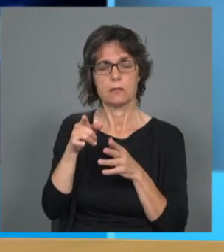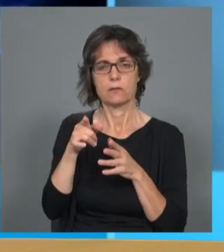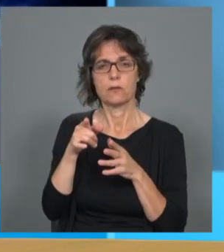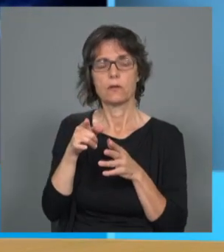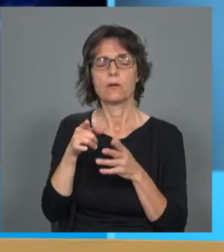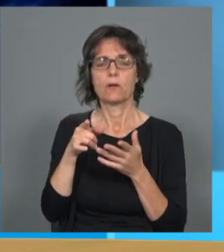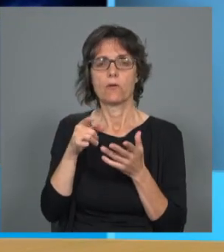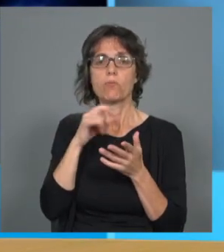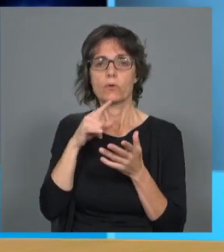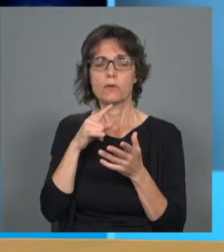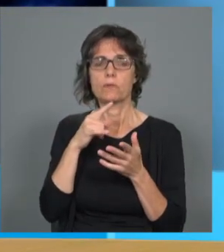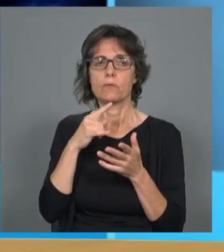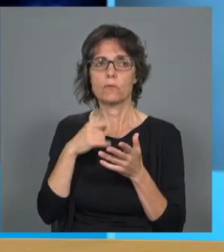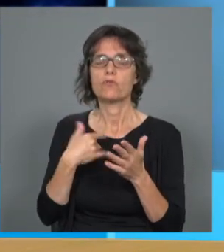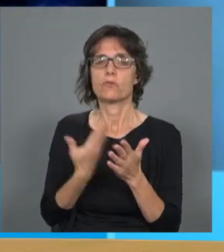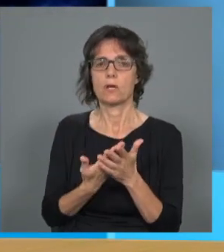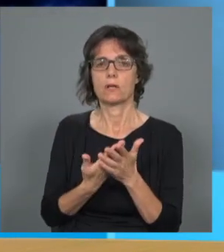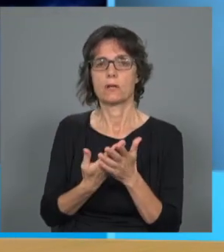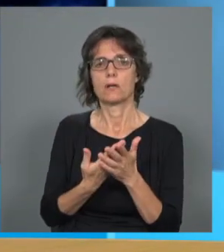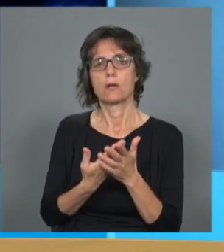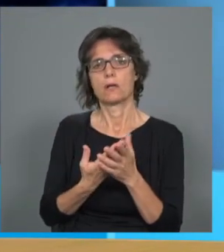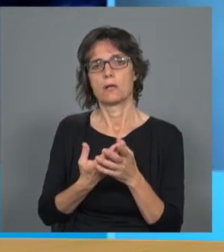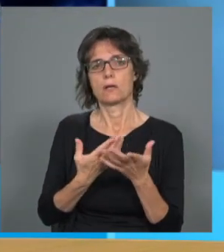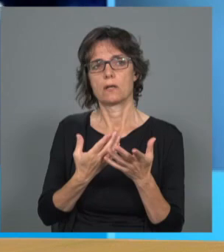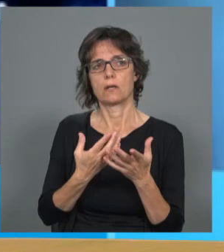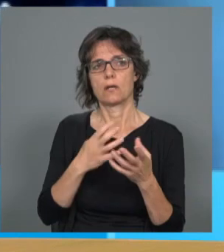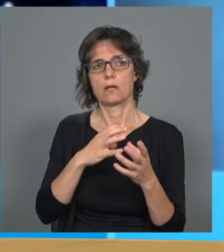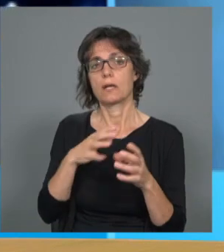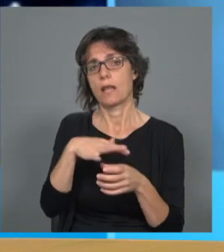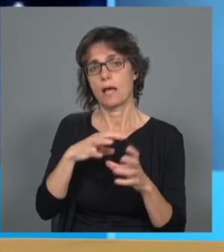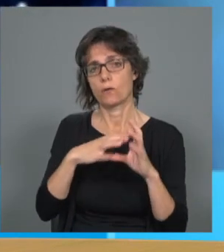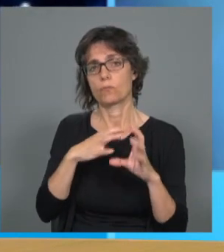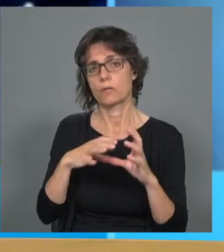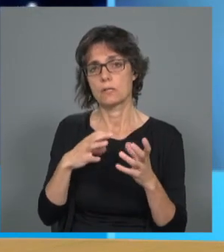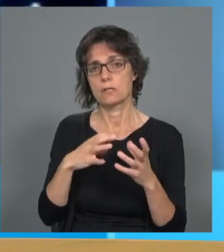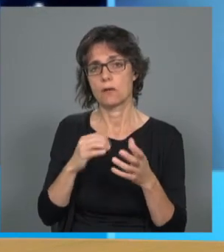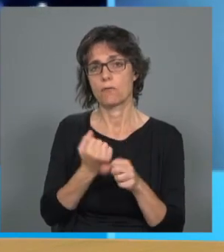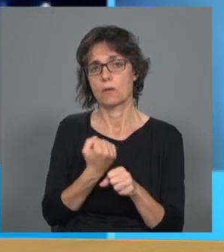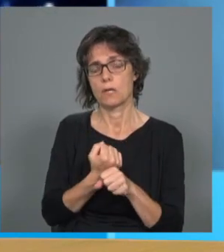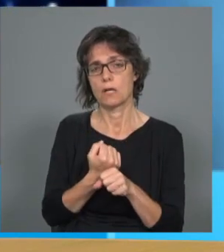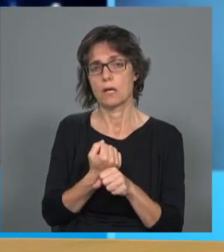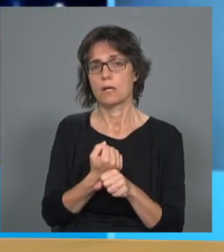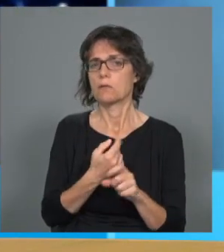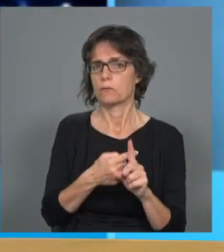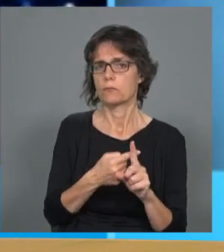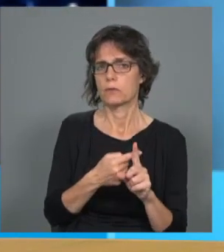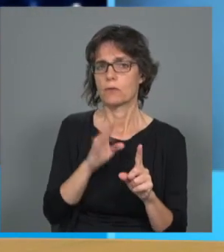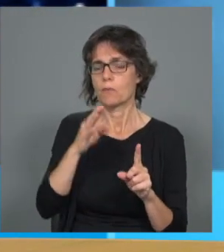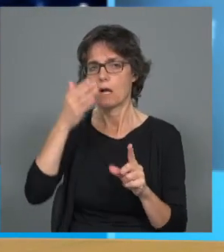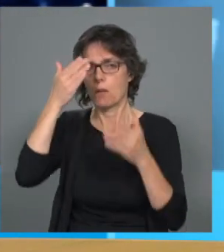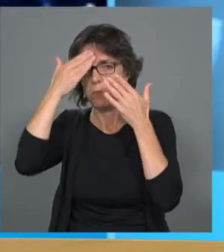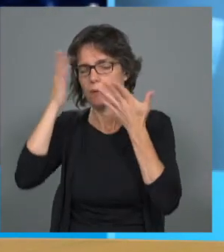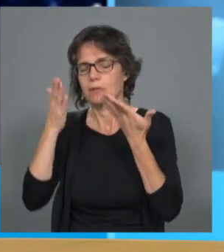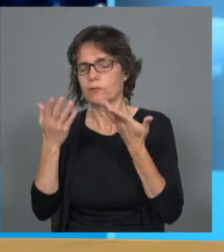ser. Portanto, ele exige mesmo, entre aspas, claro, mas ele pede-nos, talvez seja a maneira mais correta de o dizer, que